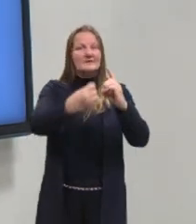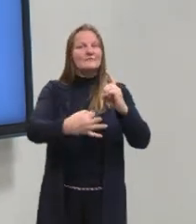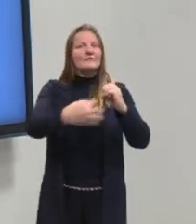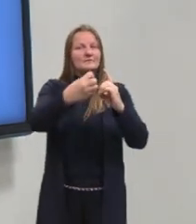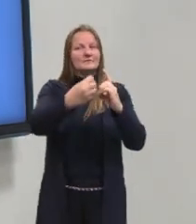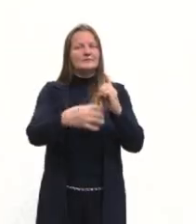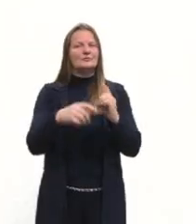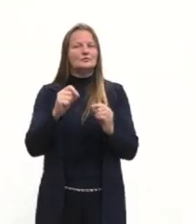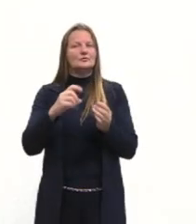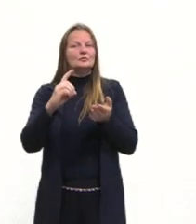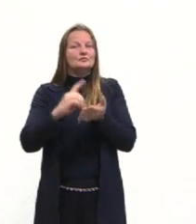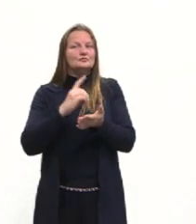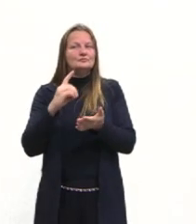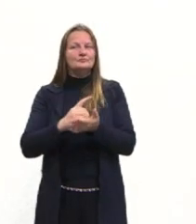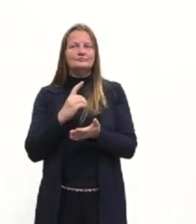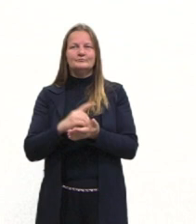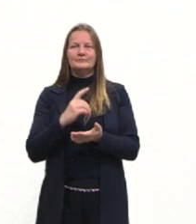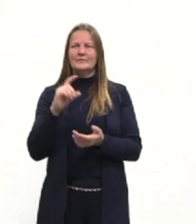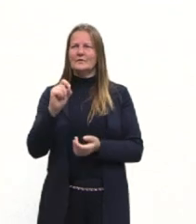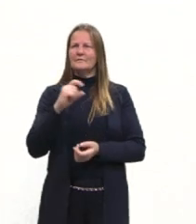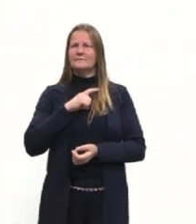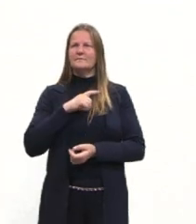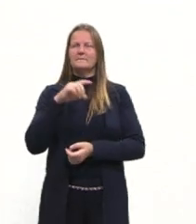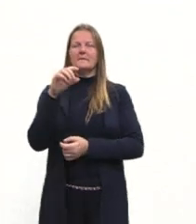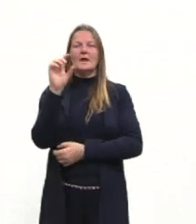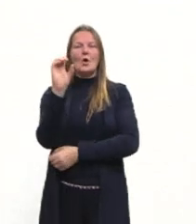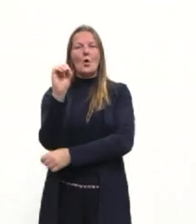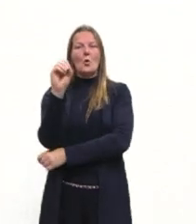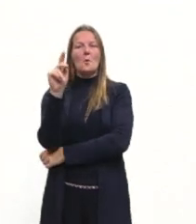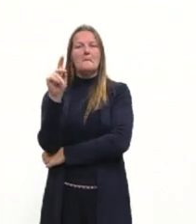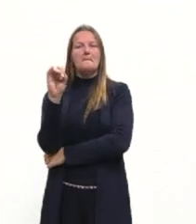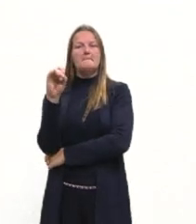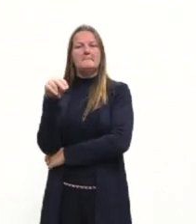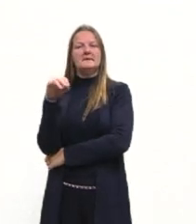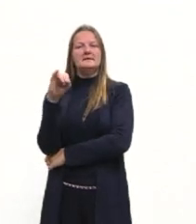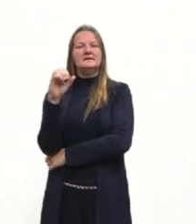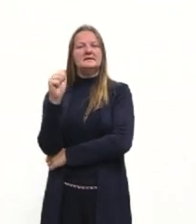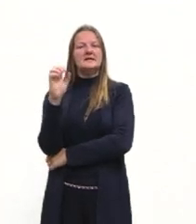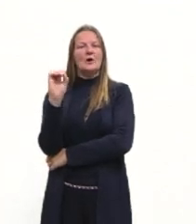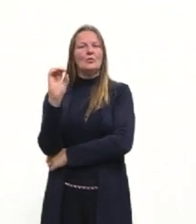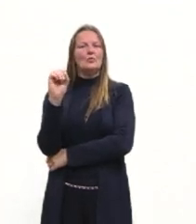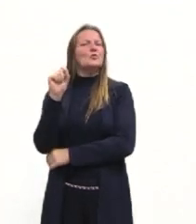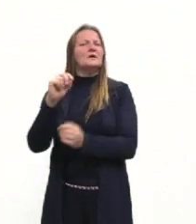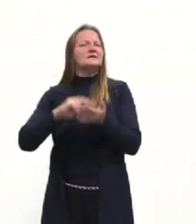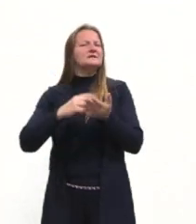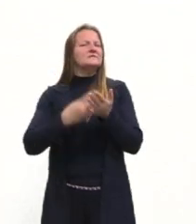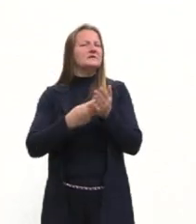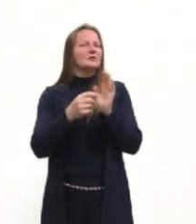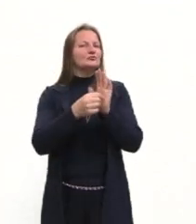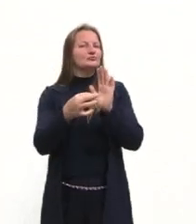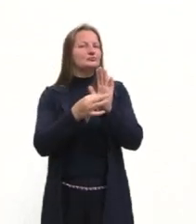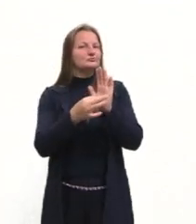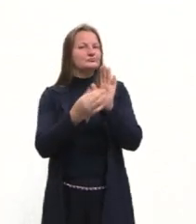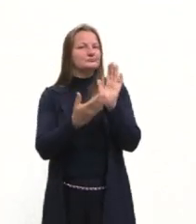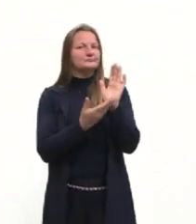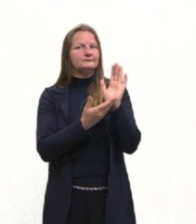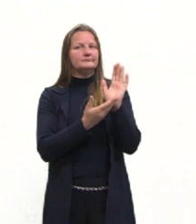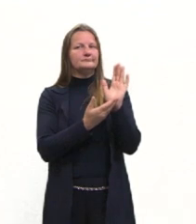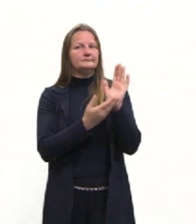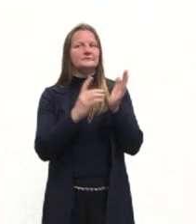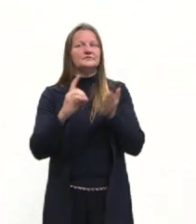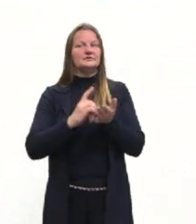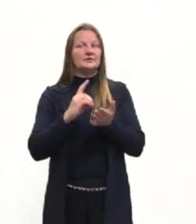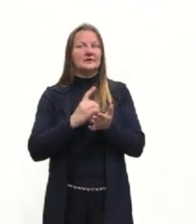definição do dicionário sobre a palavra opinião, né? A gente tem aqui alguns significados que o dicionário traz para a